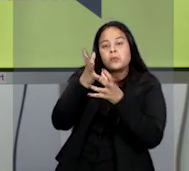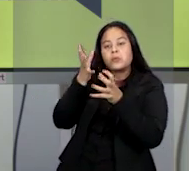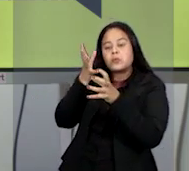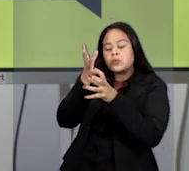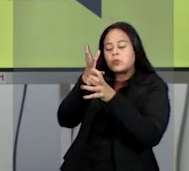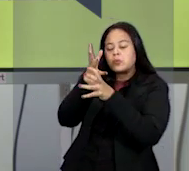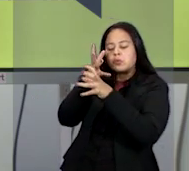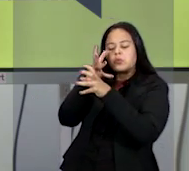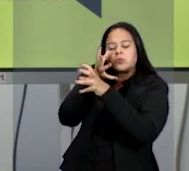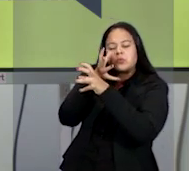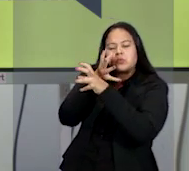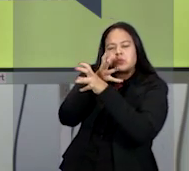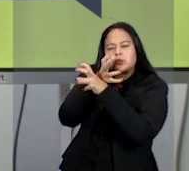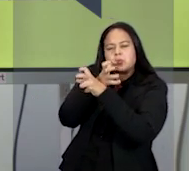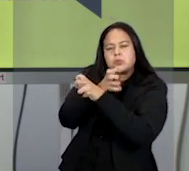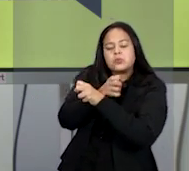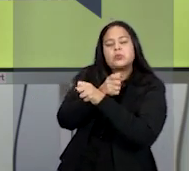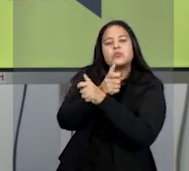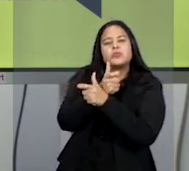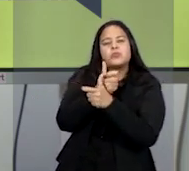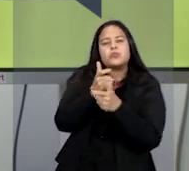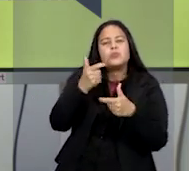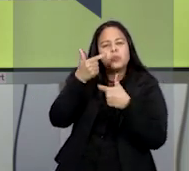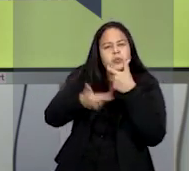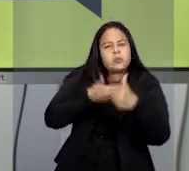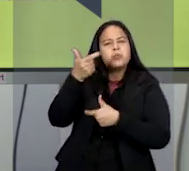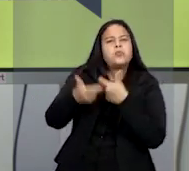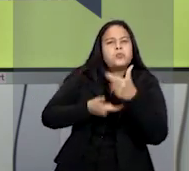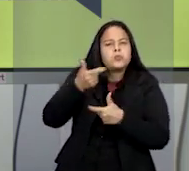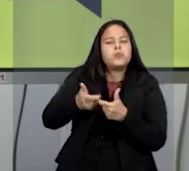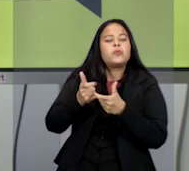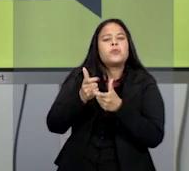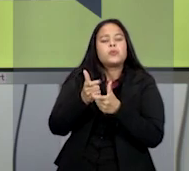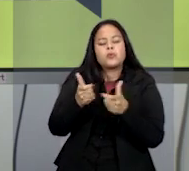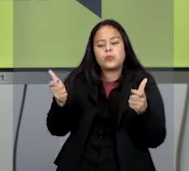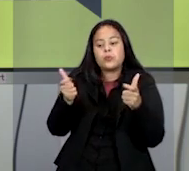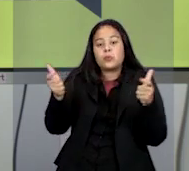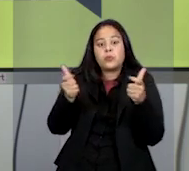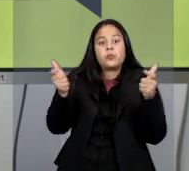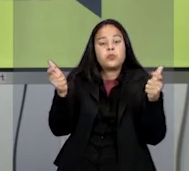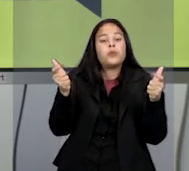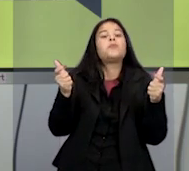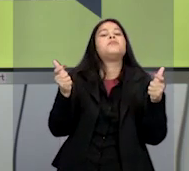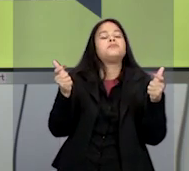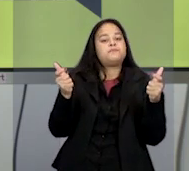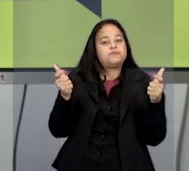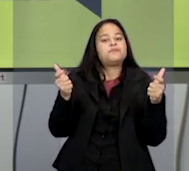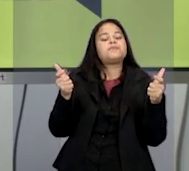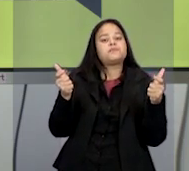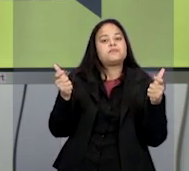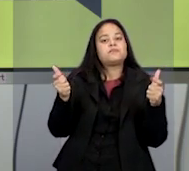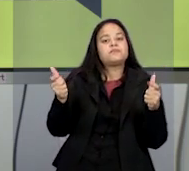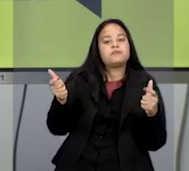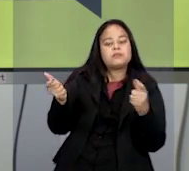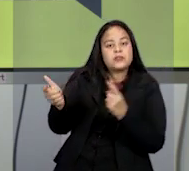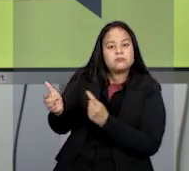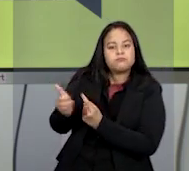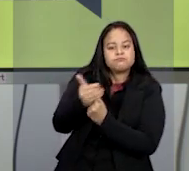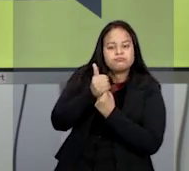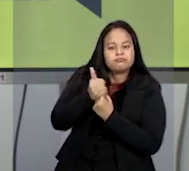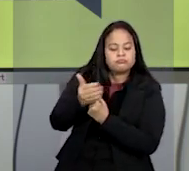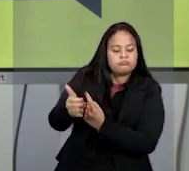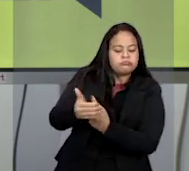grandes produções de grandes monoculturas, de grandes áreas, extensões de latifúndios vai ocupando essas áreas